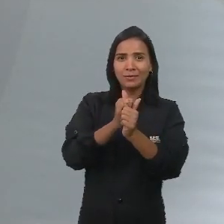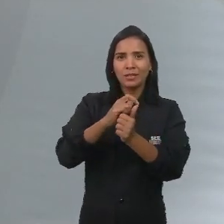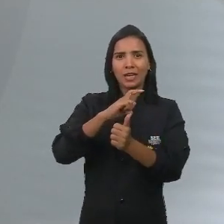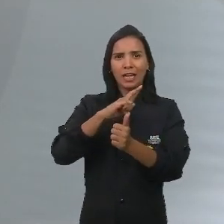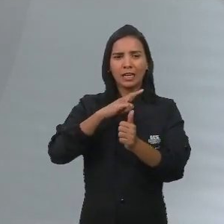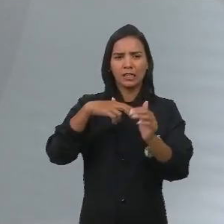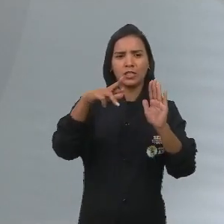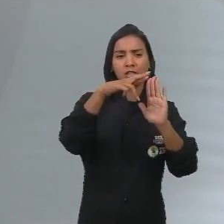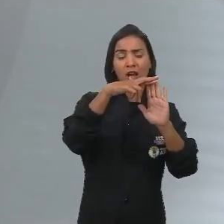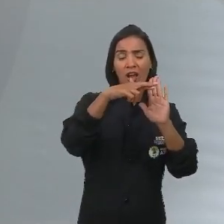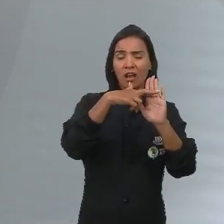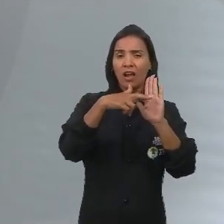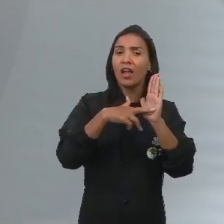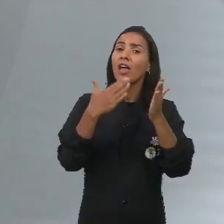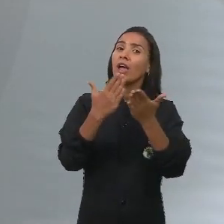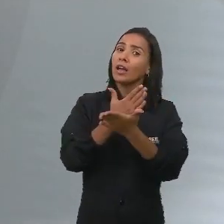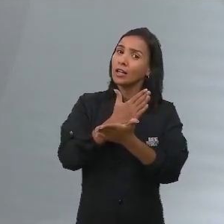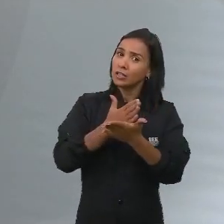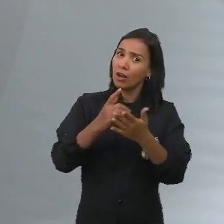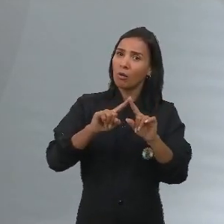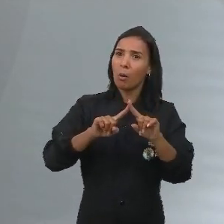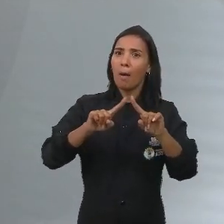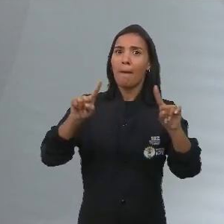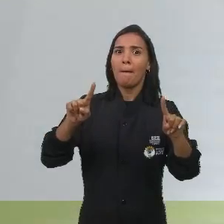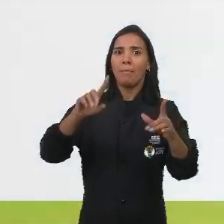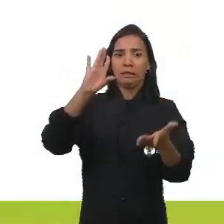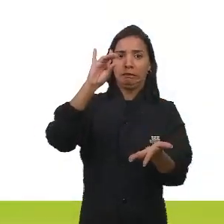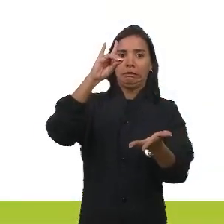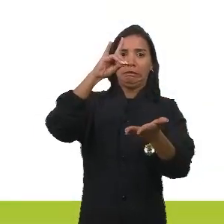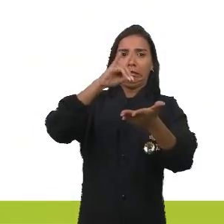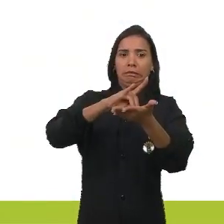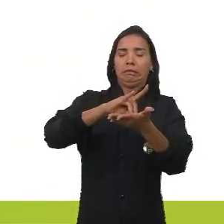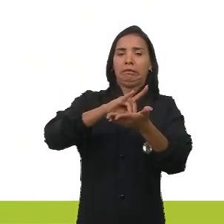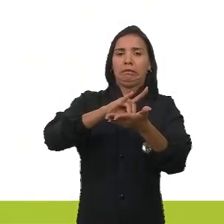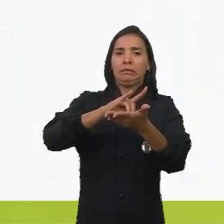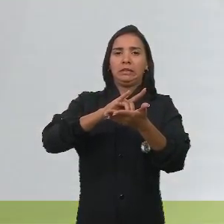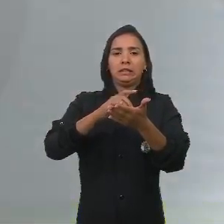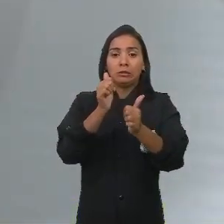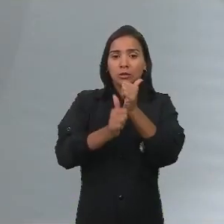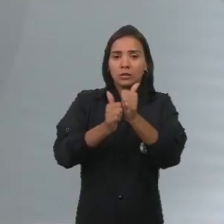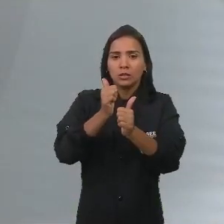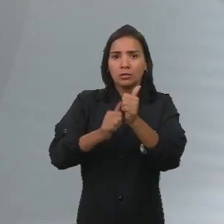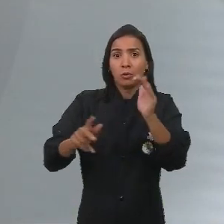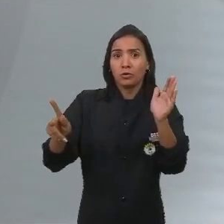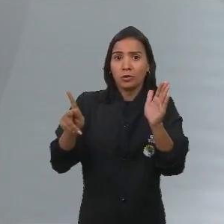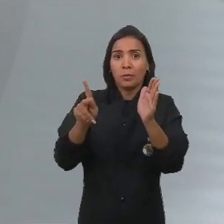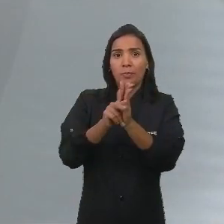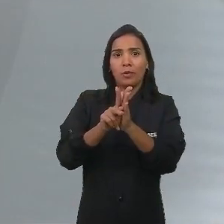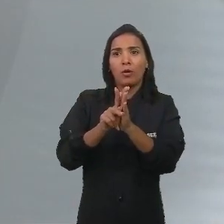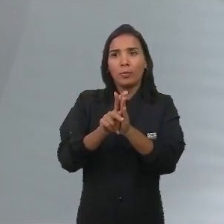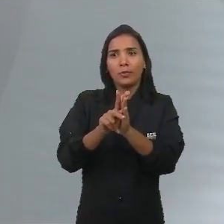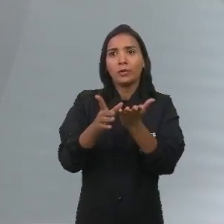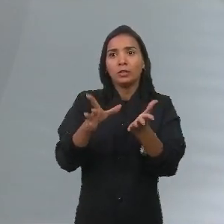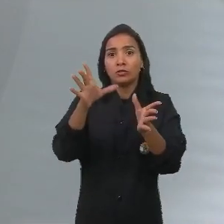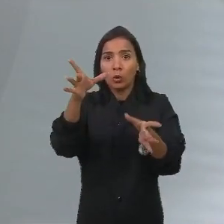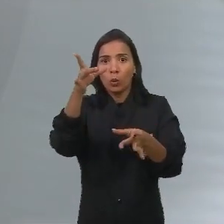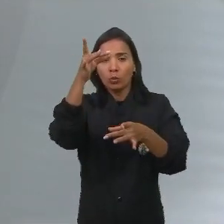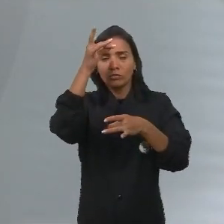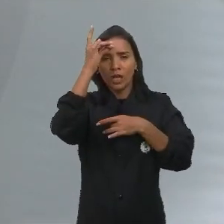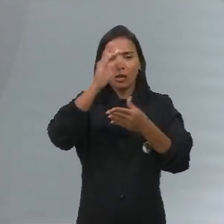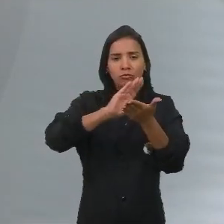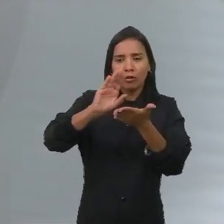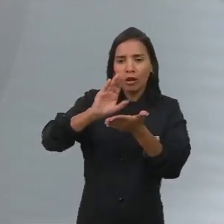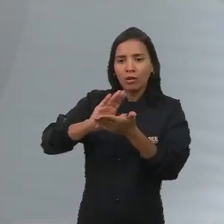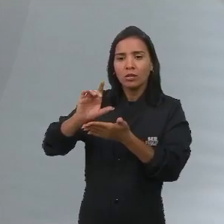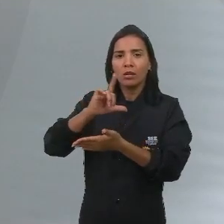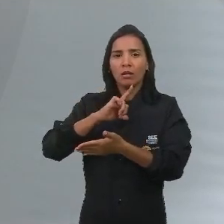diretrizes de um esporte de performance Qual é a performance a performance né meu amor é de quem tem habilidade de quem tem